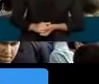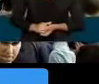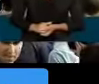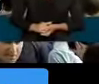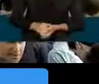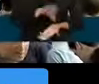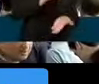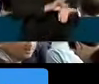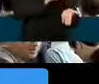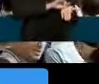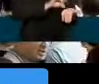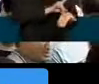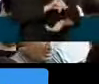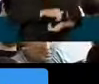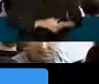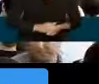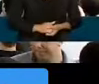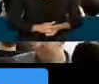É verdade, Bill.